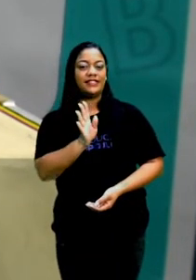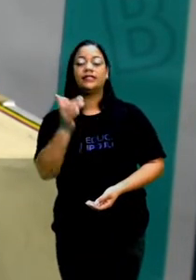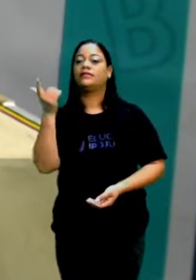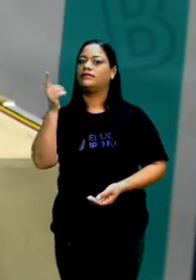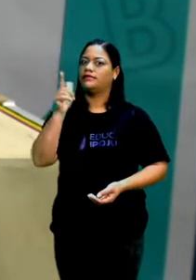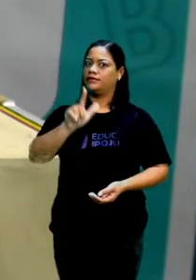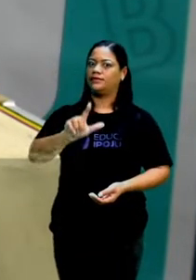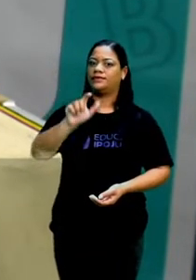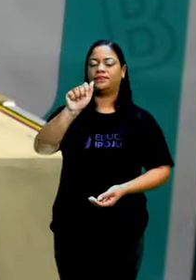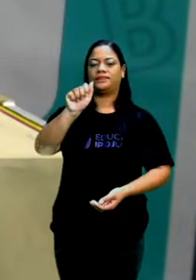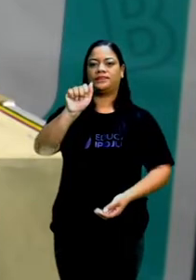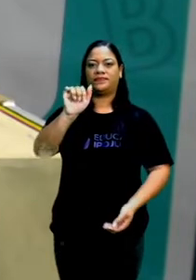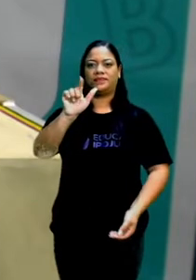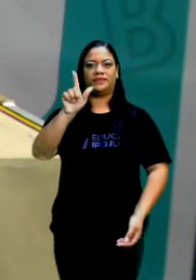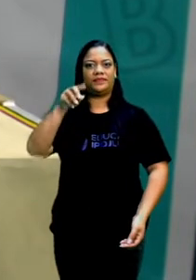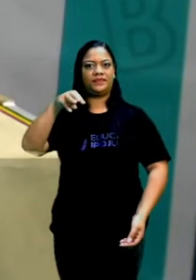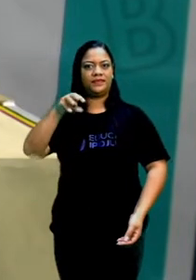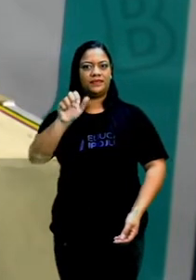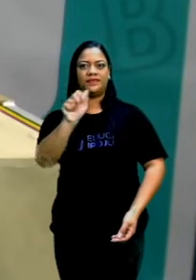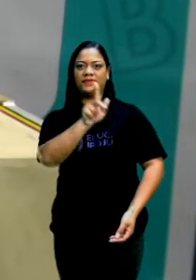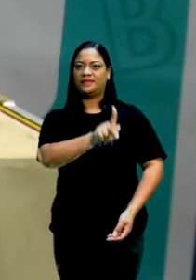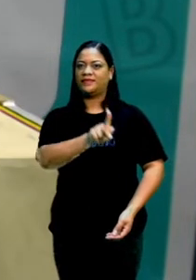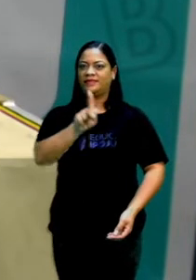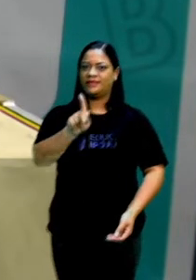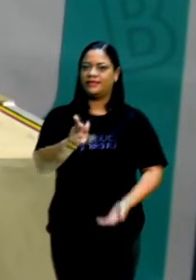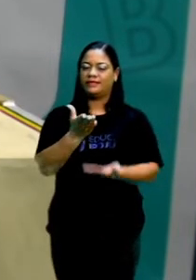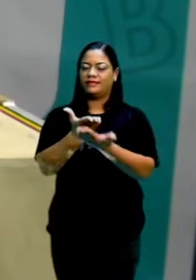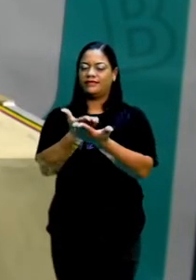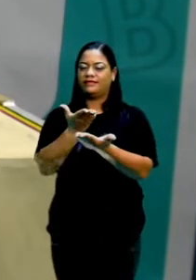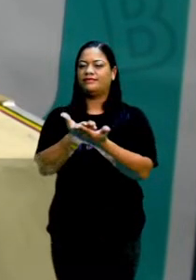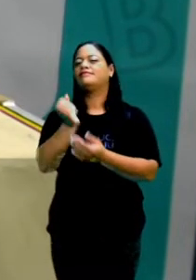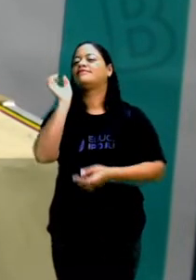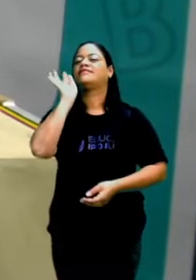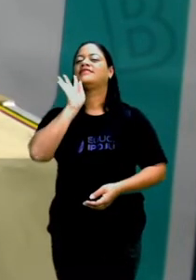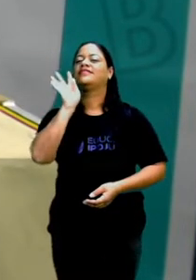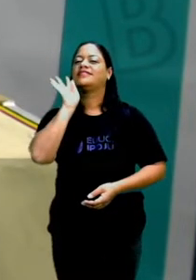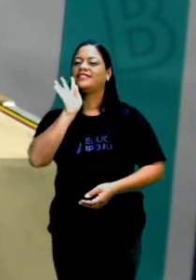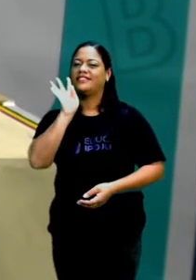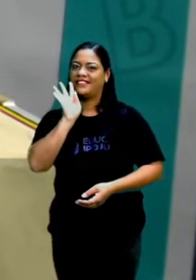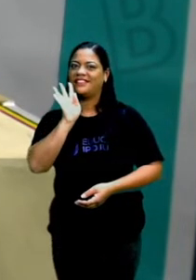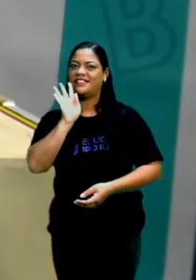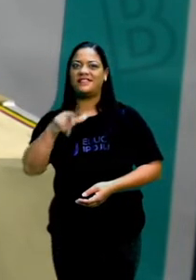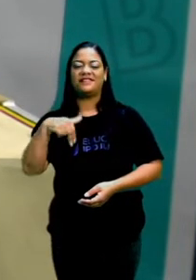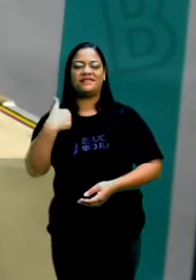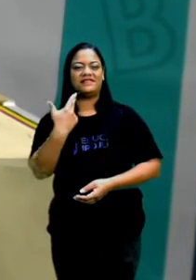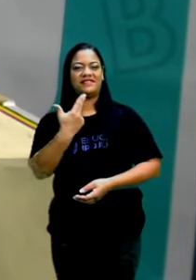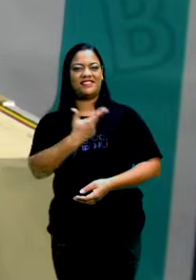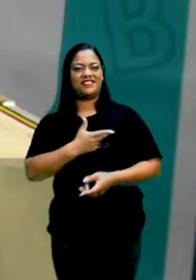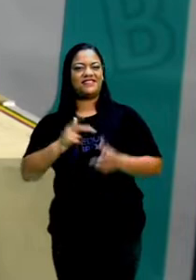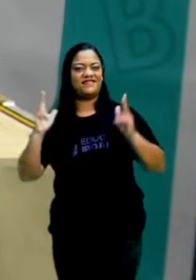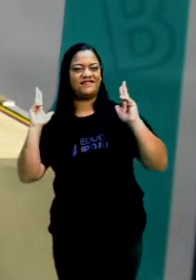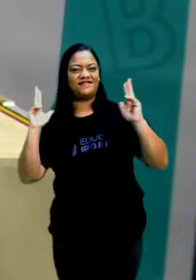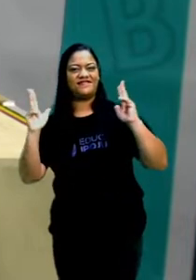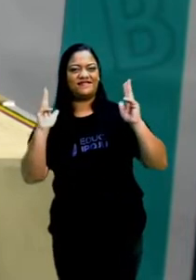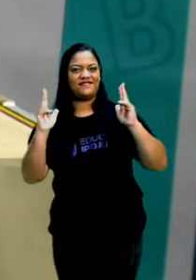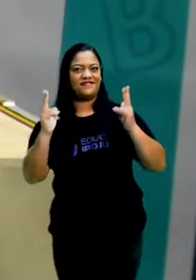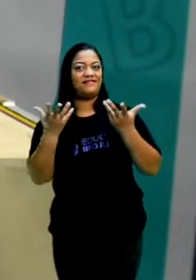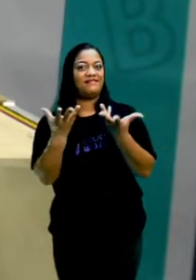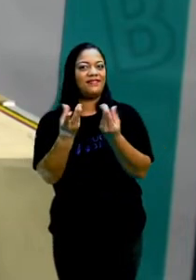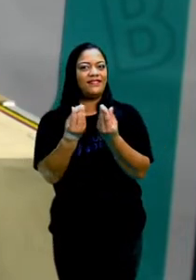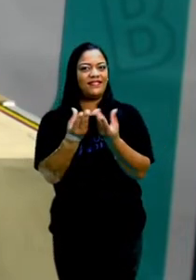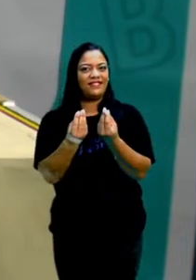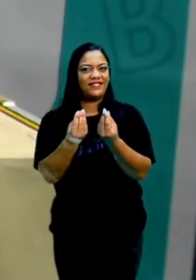com Educa e Pojuca, com mais uma aulinha bem legal, para a gente se divertir bastante,